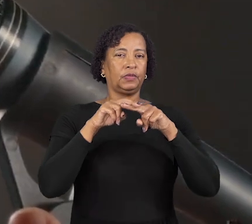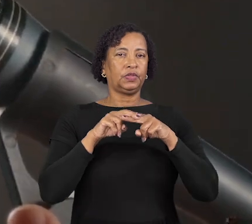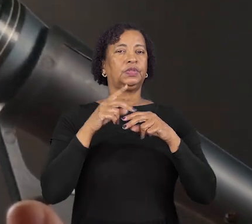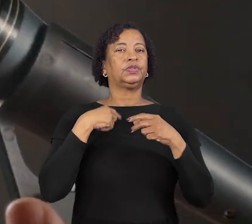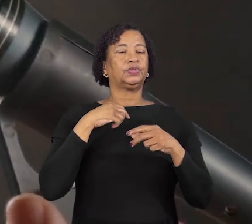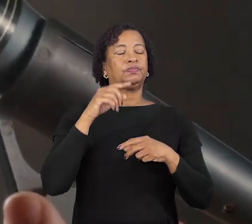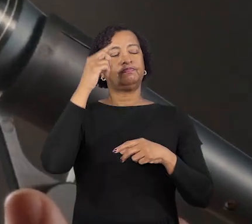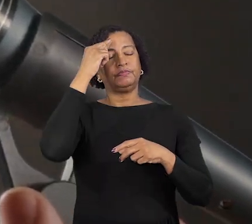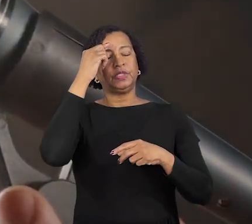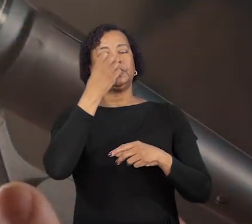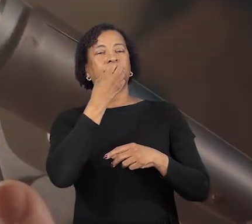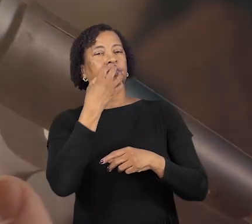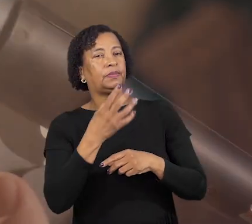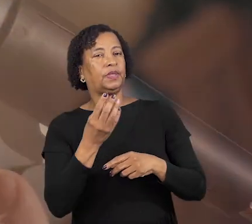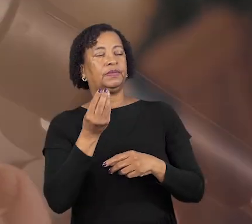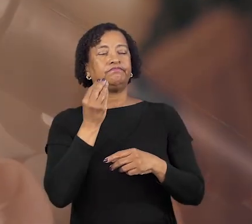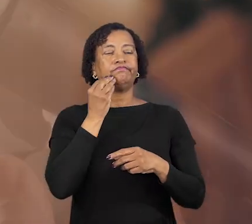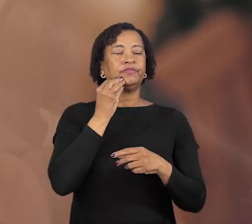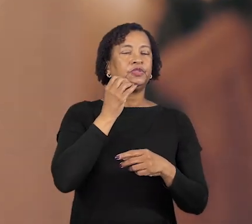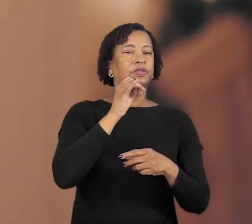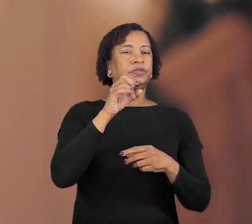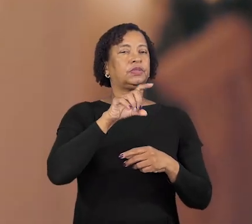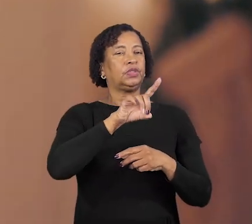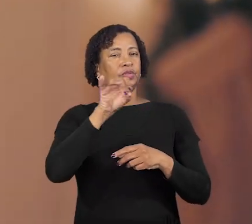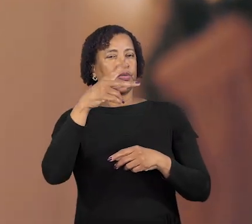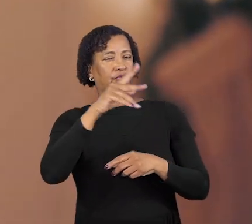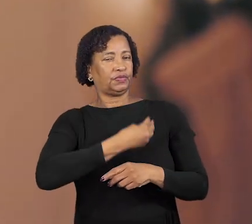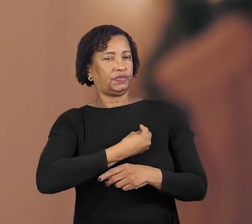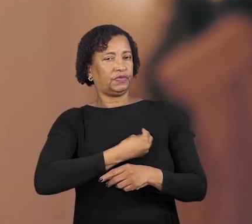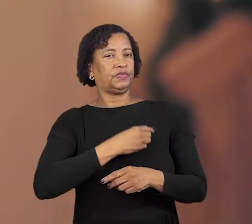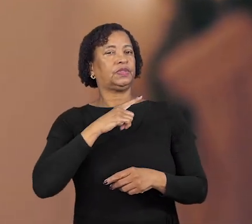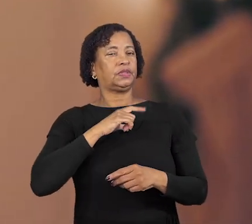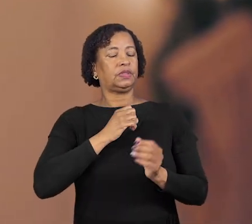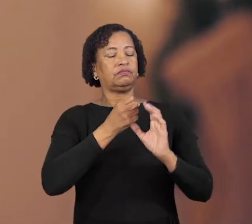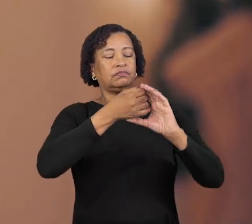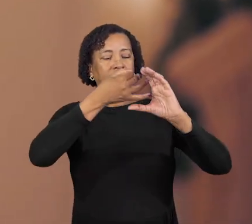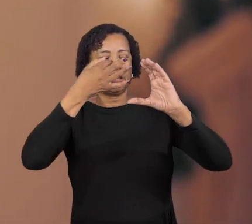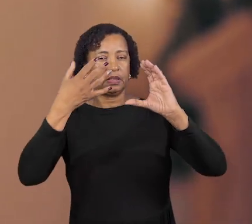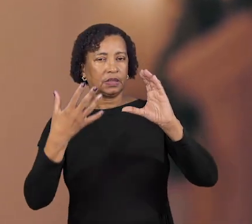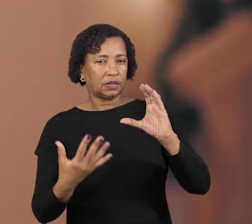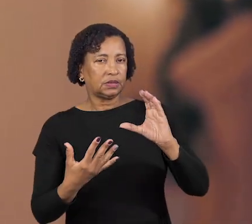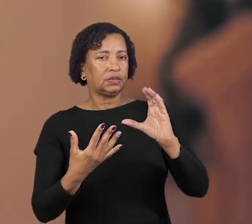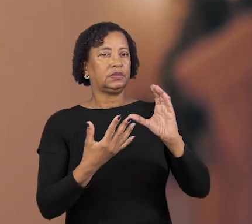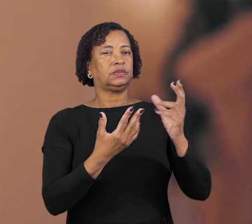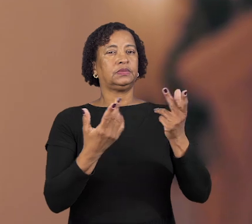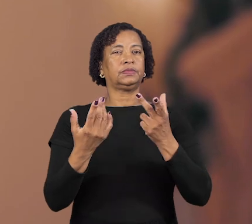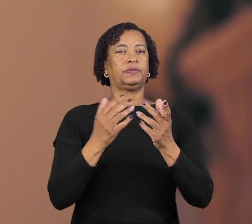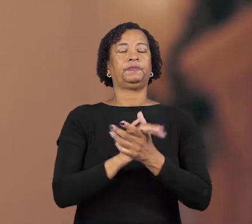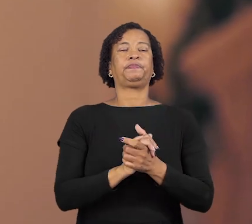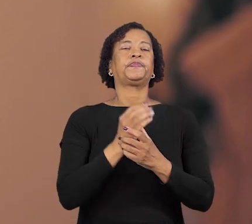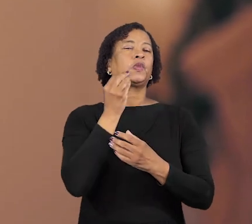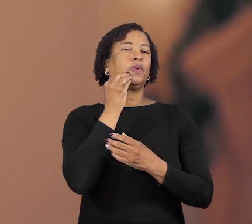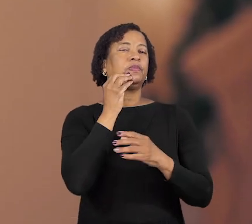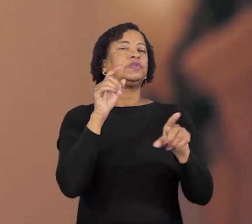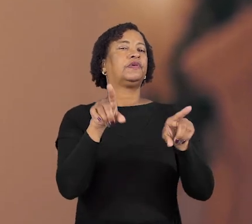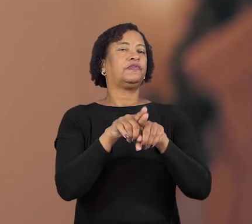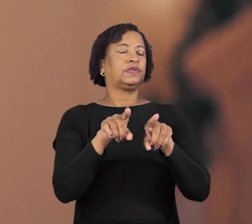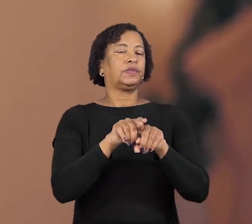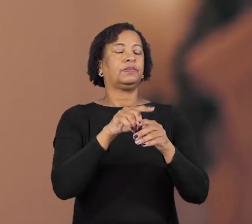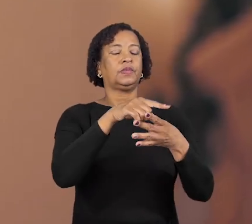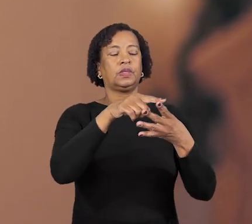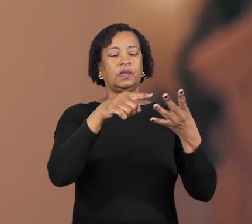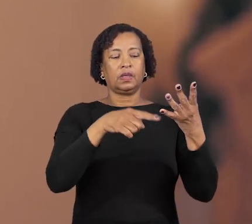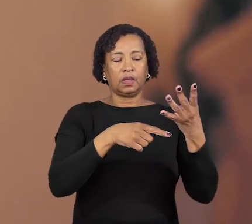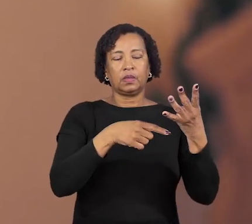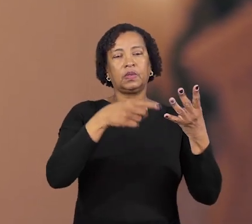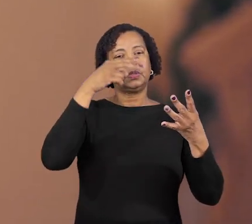isso, medite nas bem-aventuranças. Veja se no seu dia a dia você possui aquelas características. Observe também as